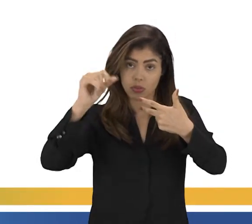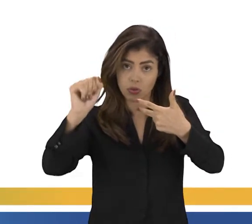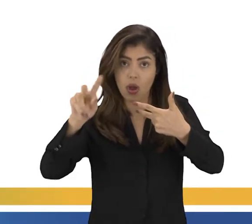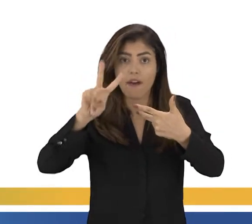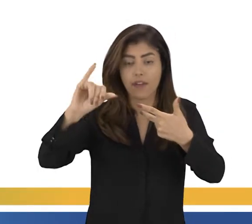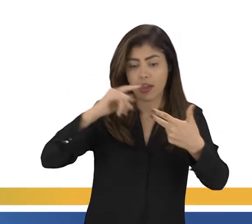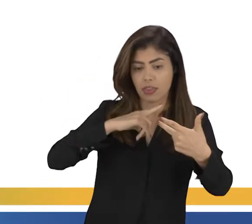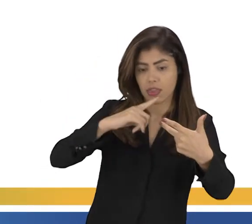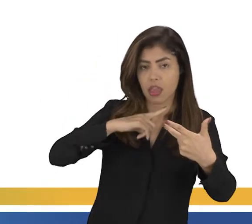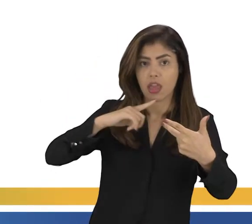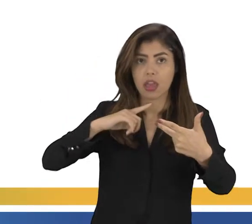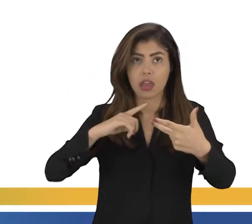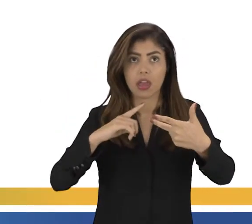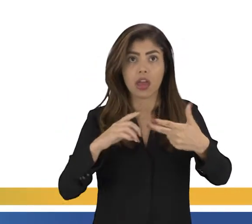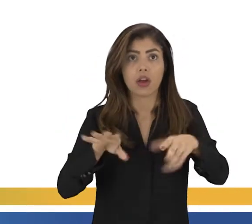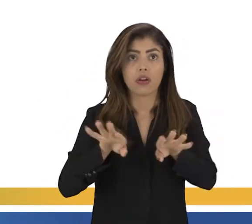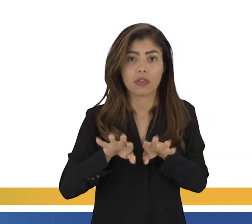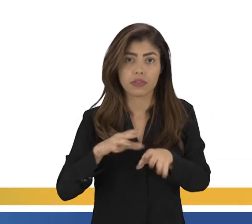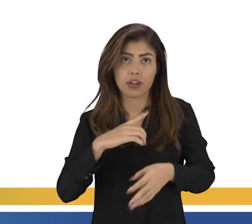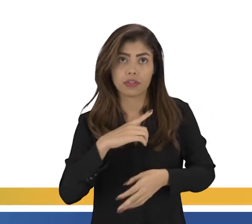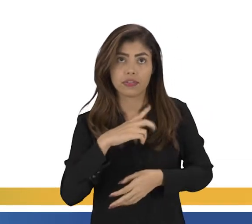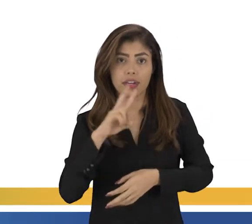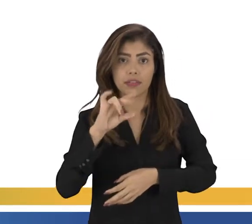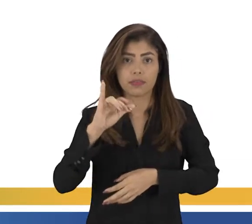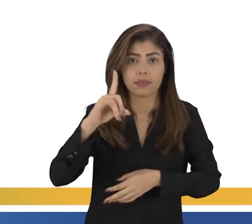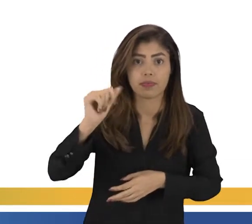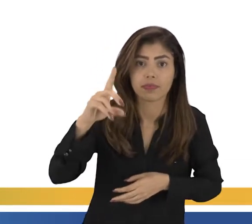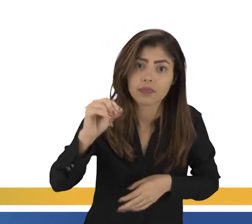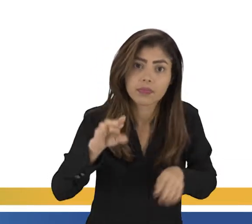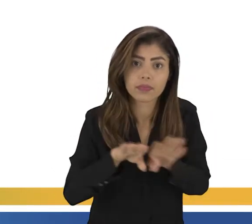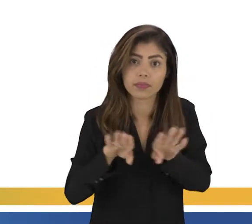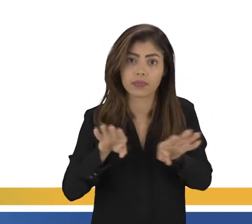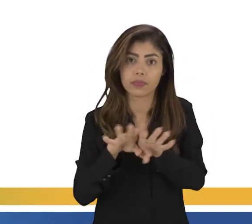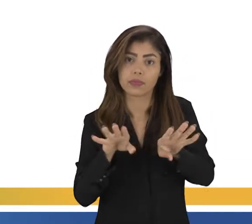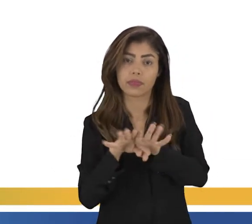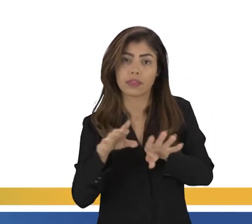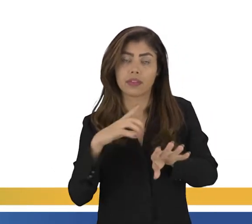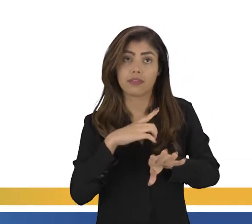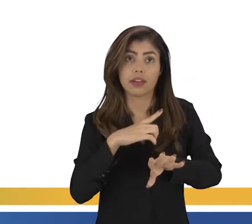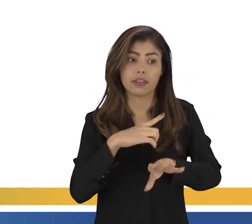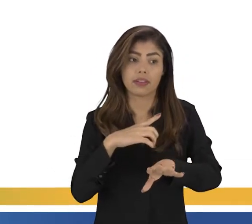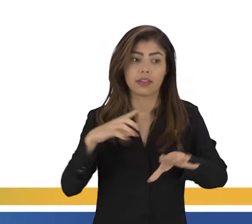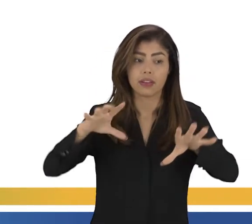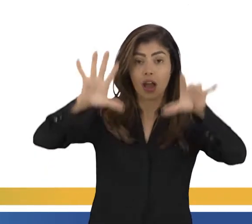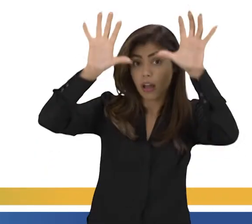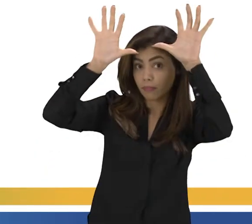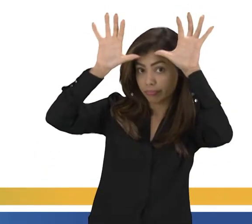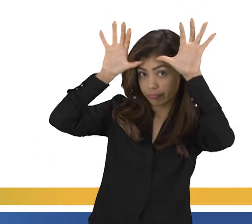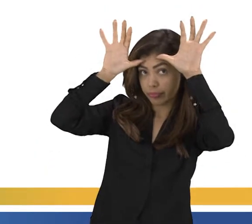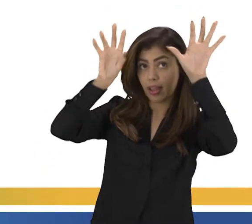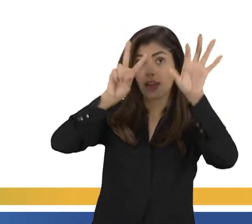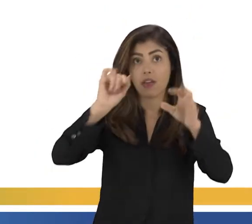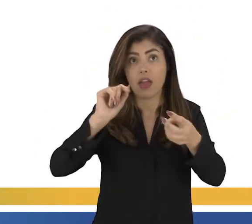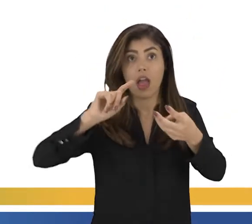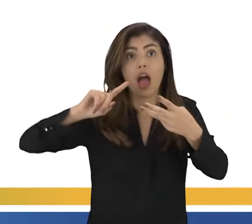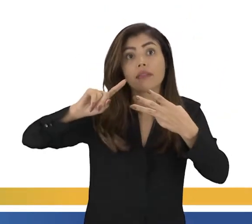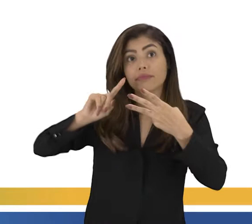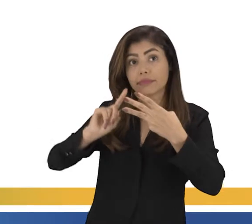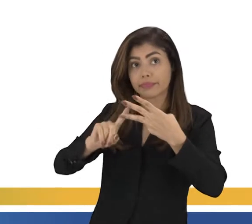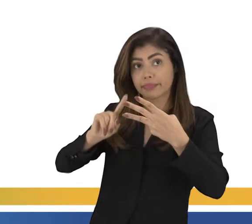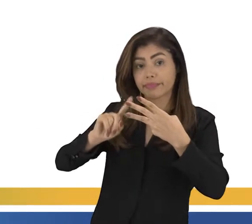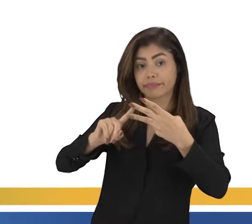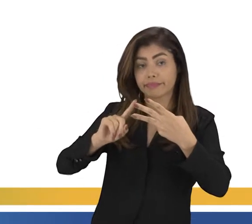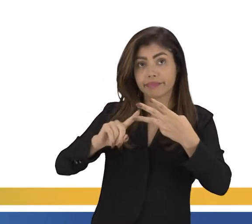certo? Então, esse herbívoro vai ser o quê? Um consumidor primário. Ok, gente? Consumidor